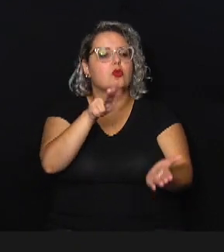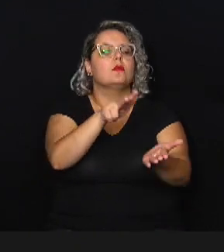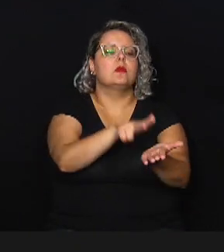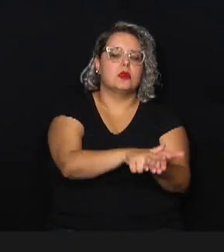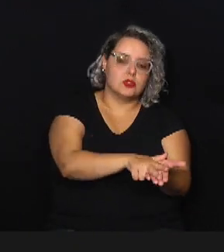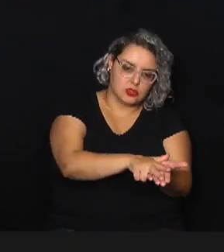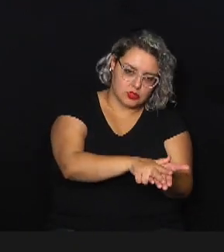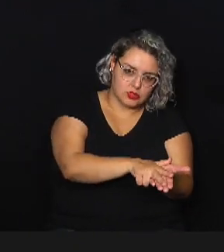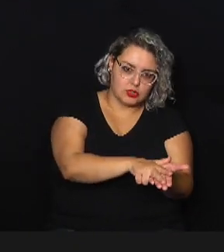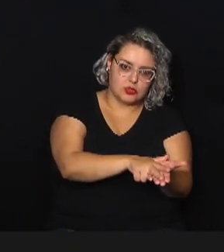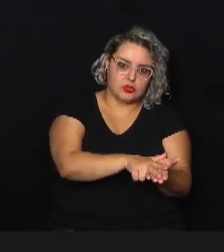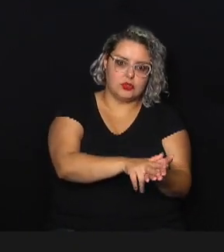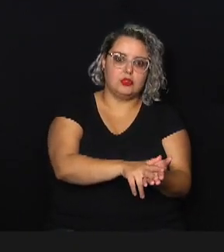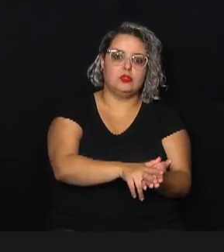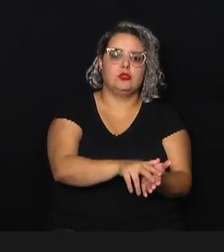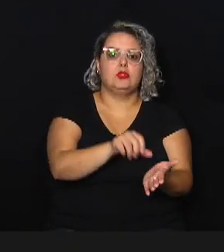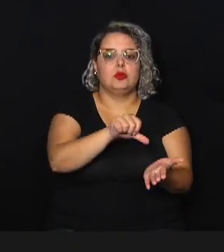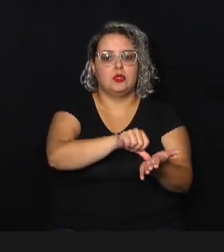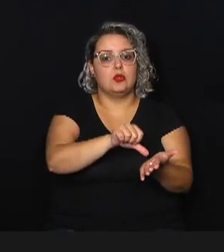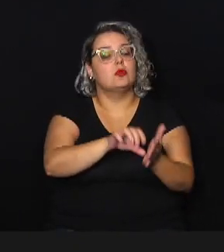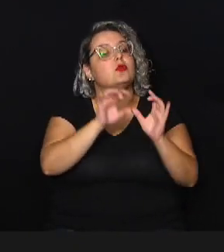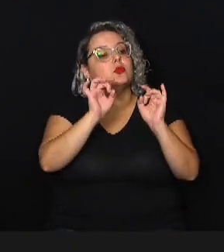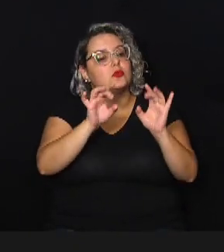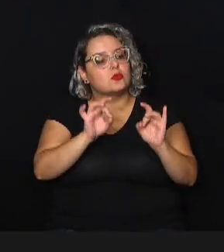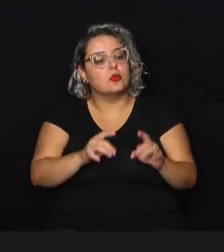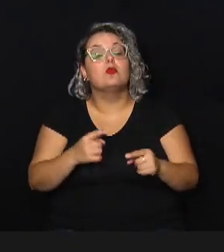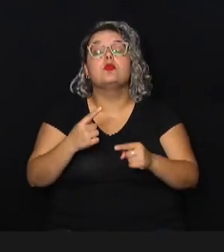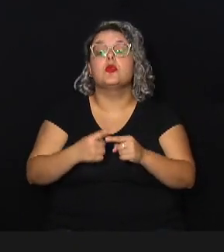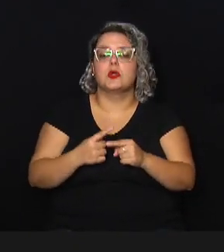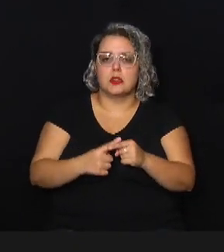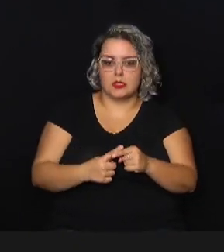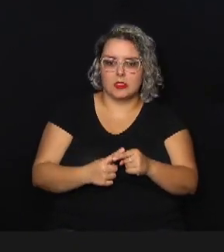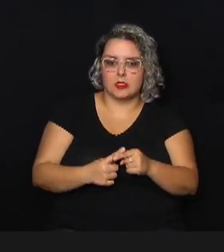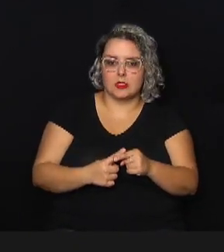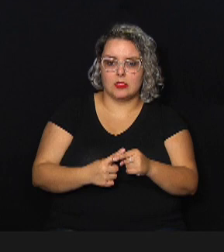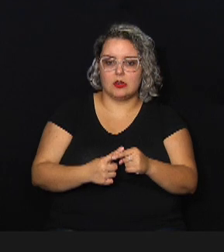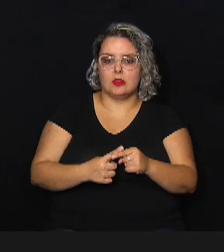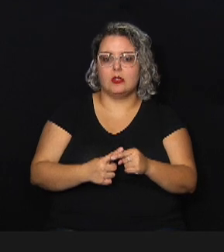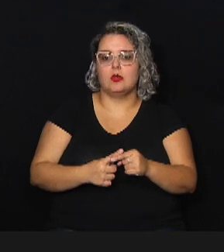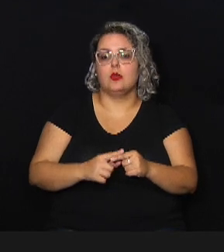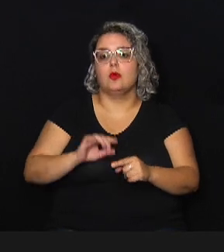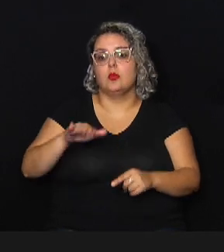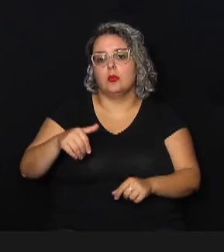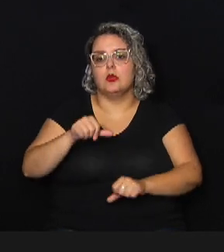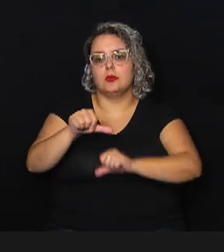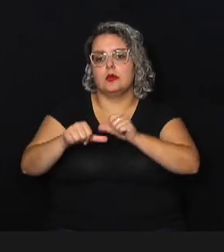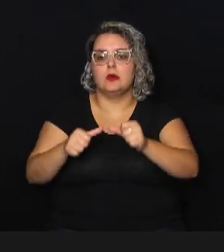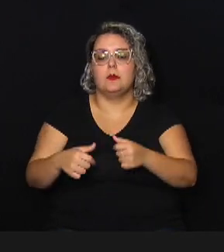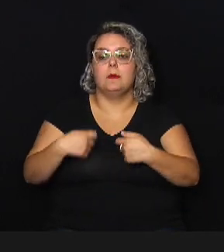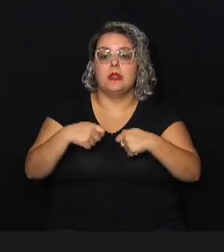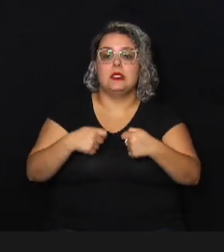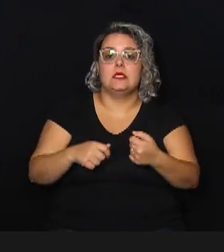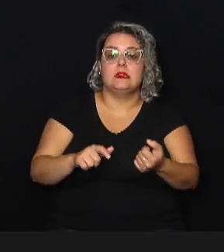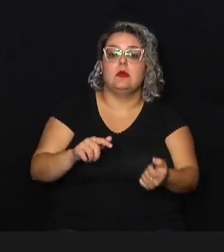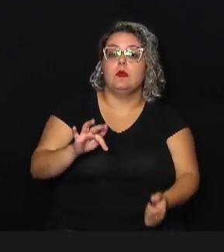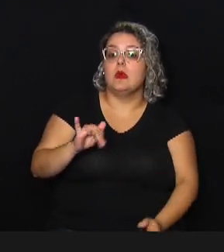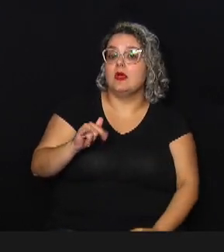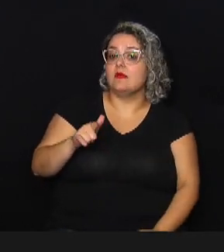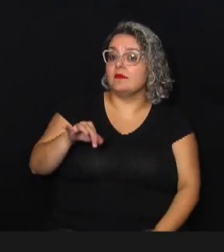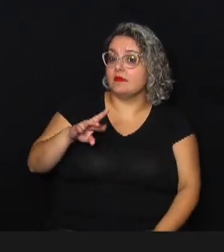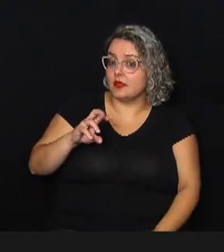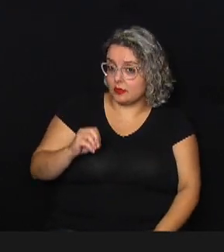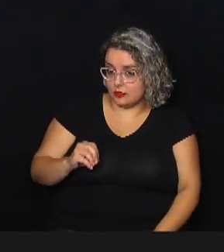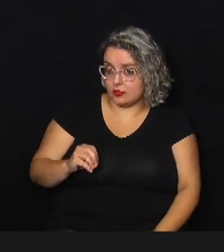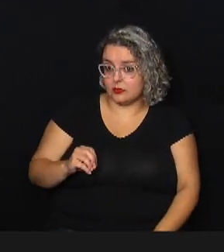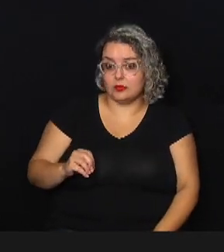em unidades específicas, por quê? No transplante de medula óssea você tem que ter um filtro, uma filtragem diária